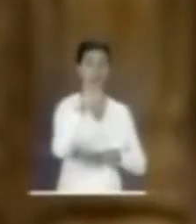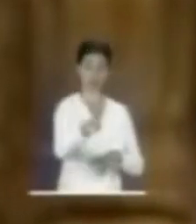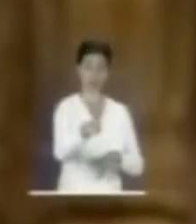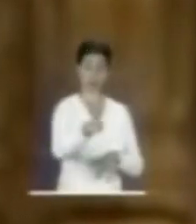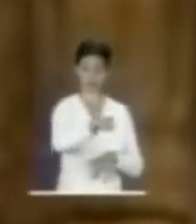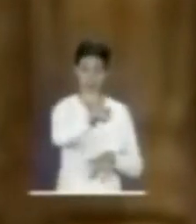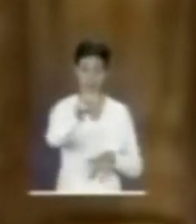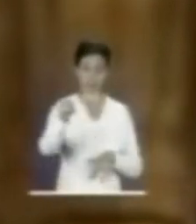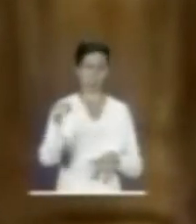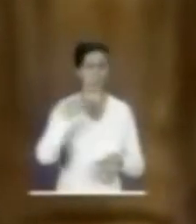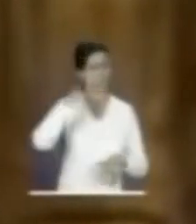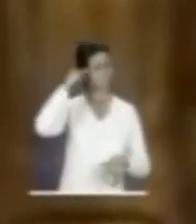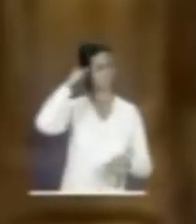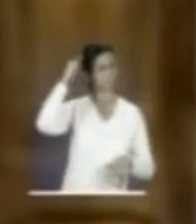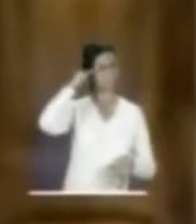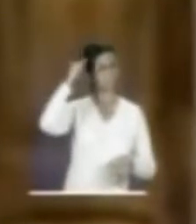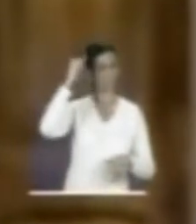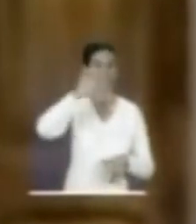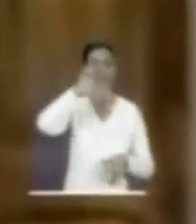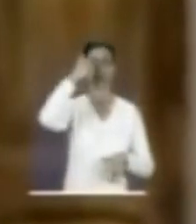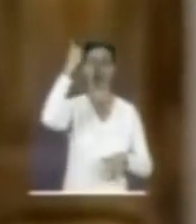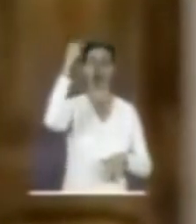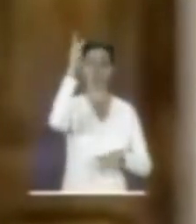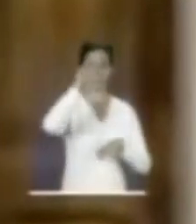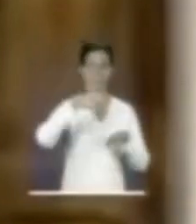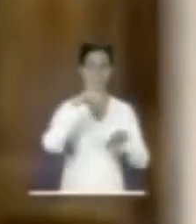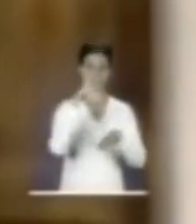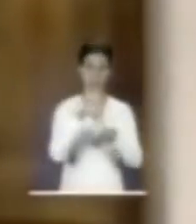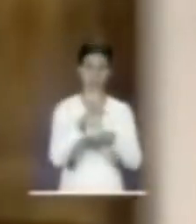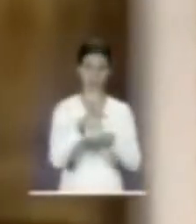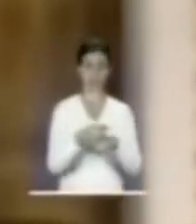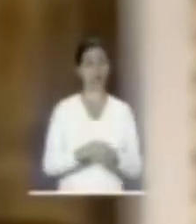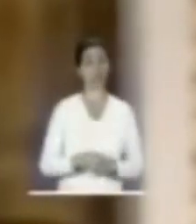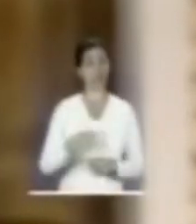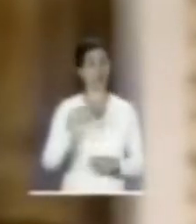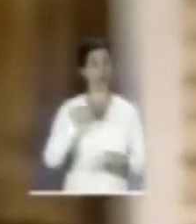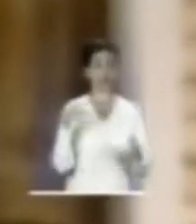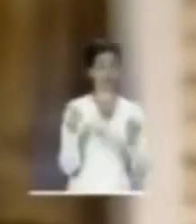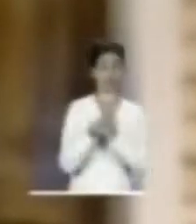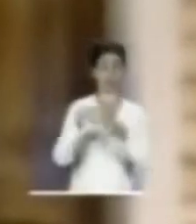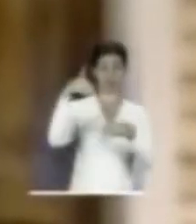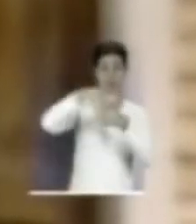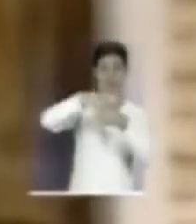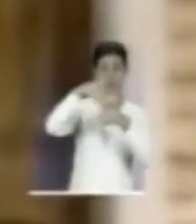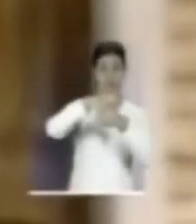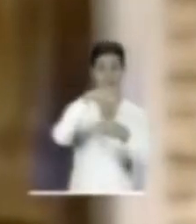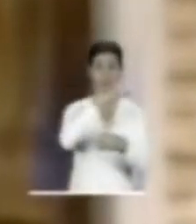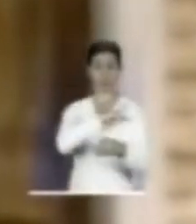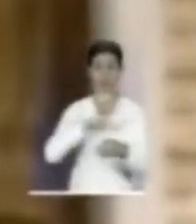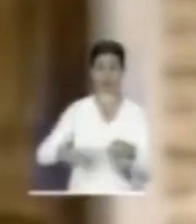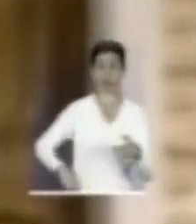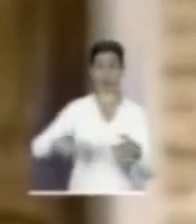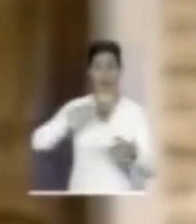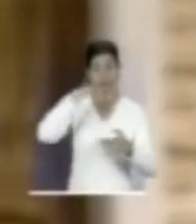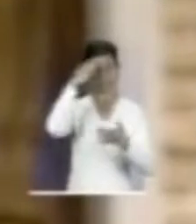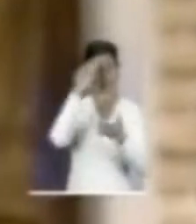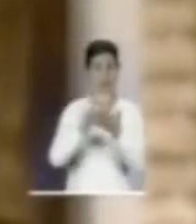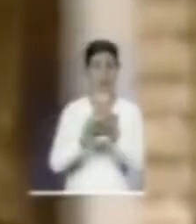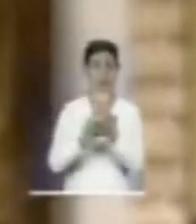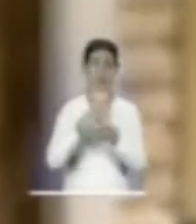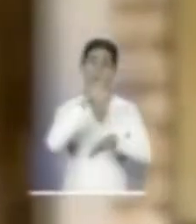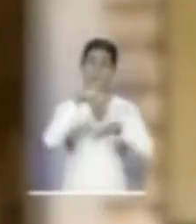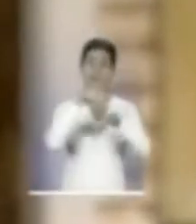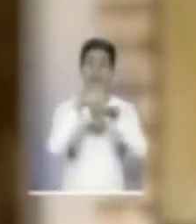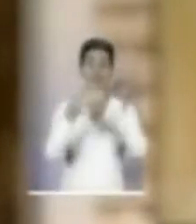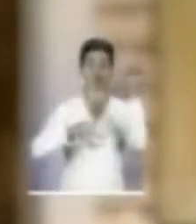mostrar ao senhor, à senhora, as minhas ideias para melhorar o nosso país. Sou candidato a presidente porque acredito num